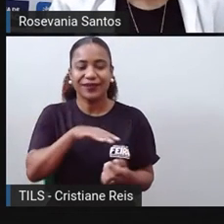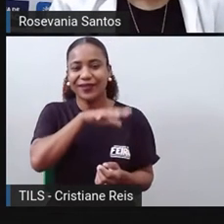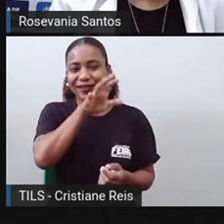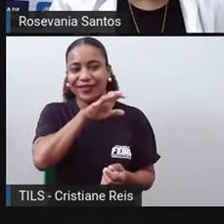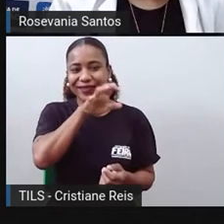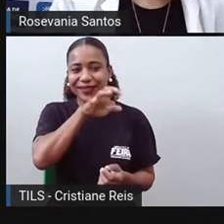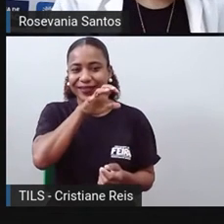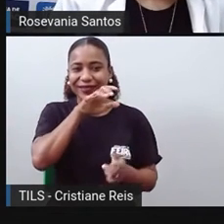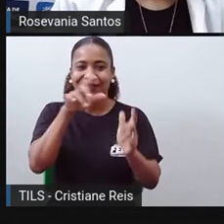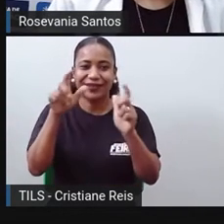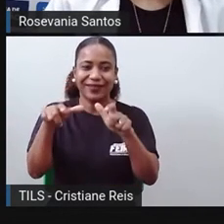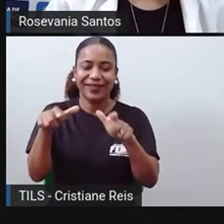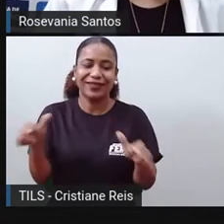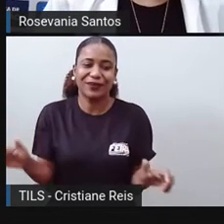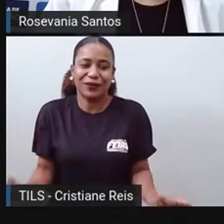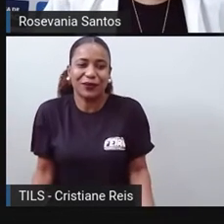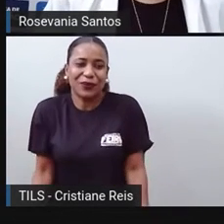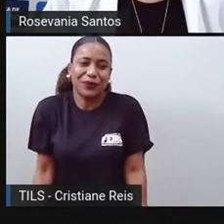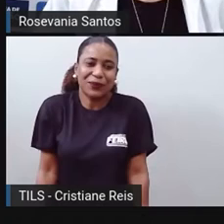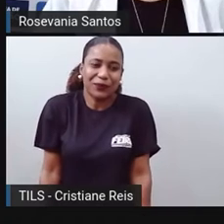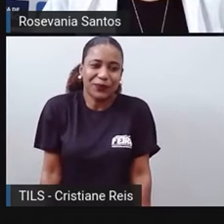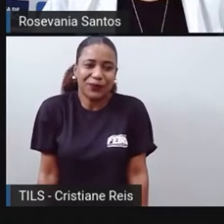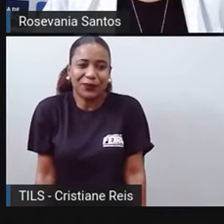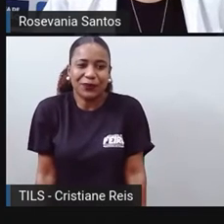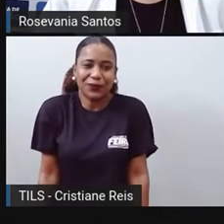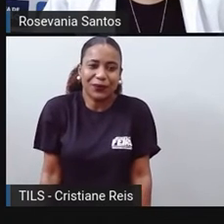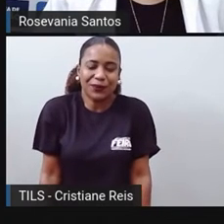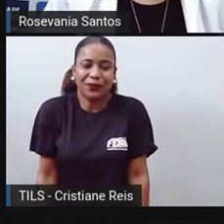daí são os pinguins, né?